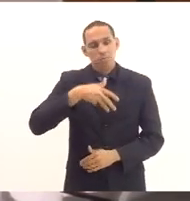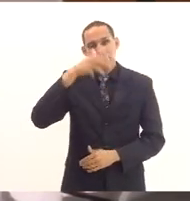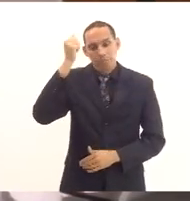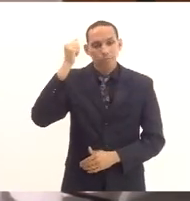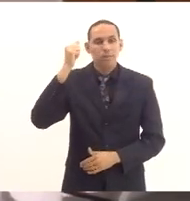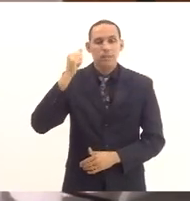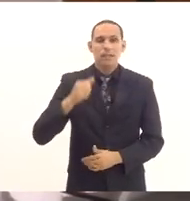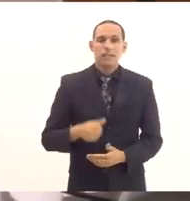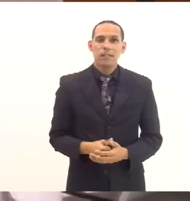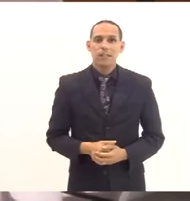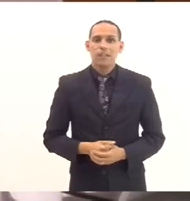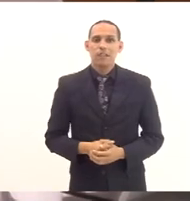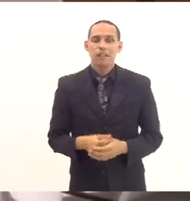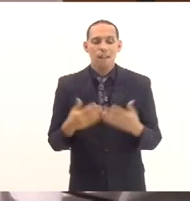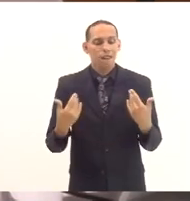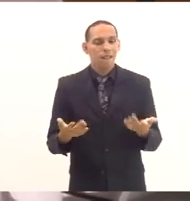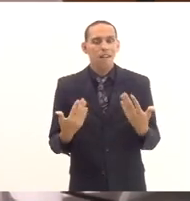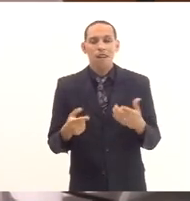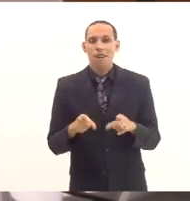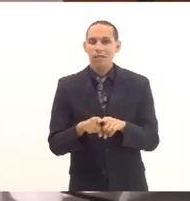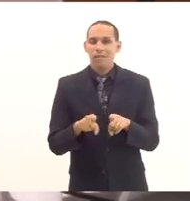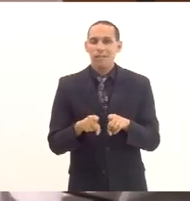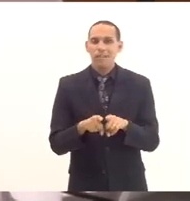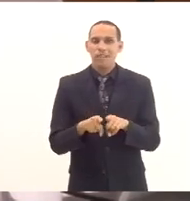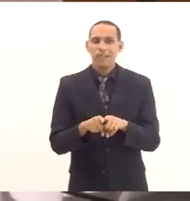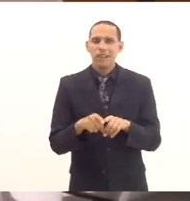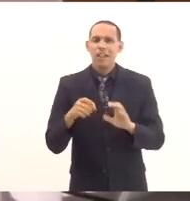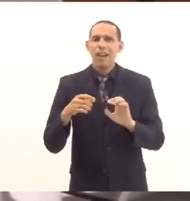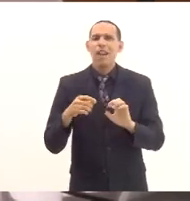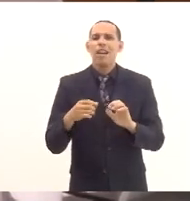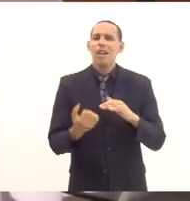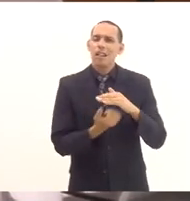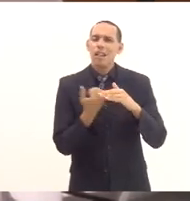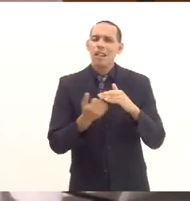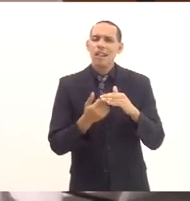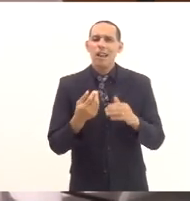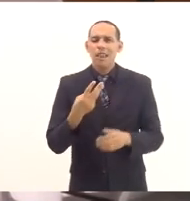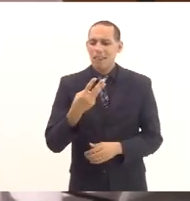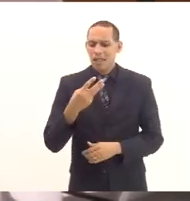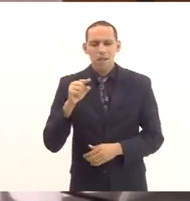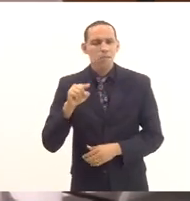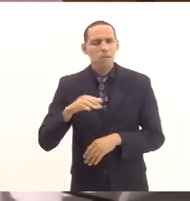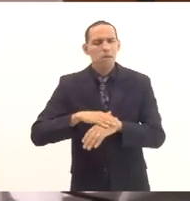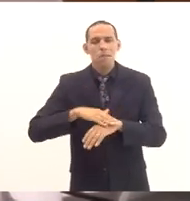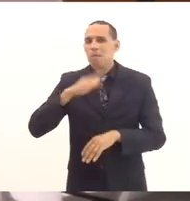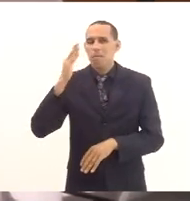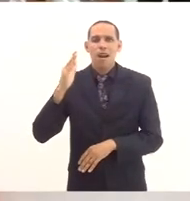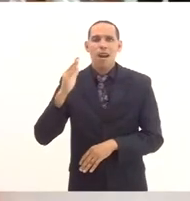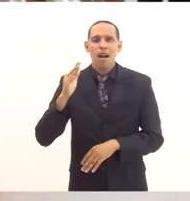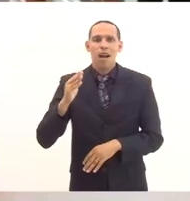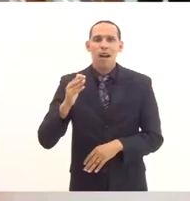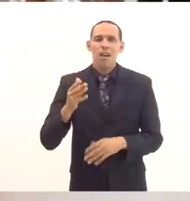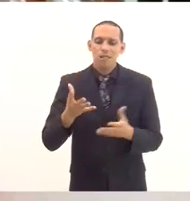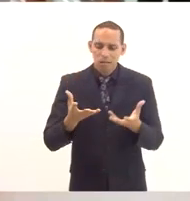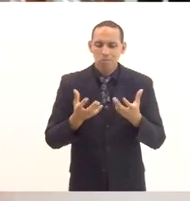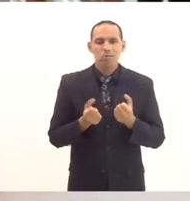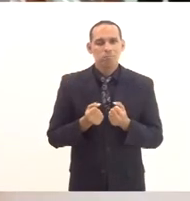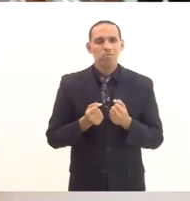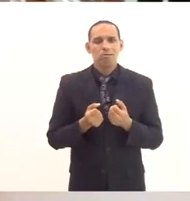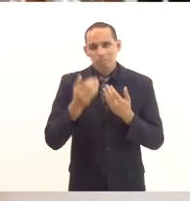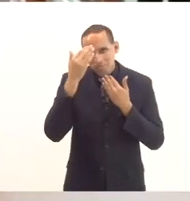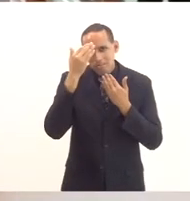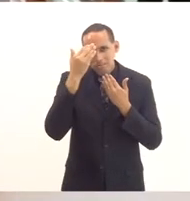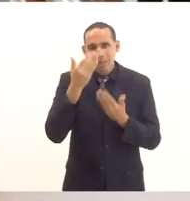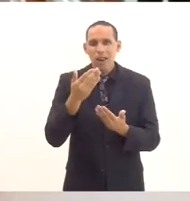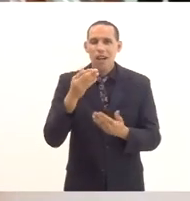forma rápida leve e muito empregada foram os beneficiados mais de 3.000 com você mencionou que a gente que agradece a